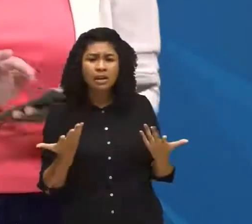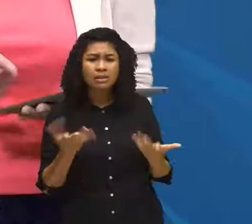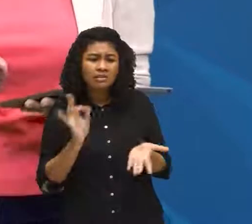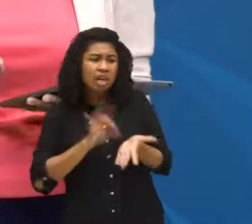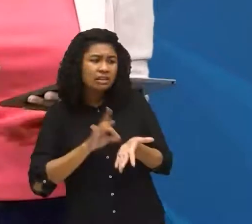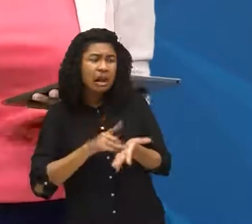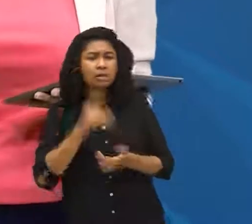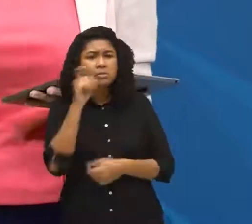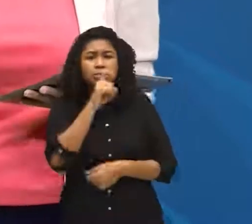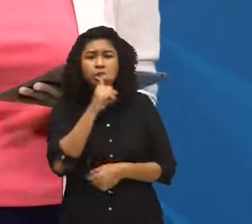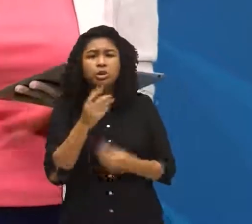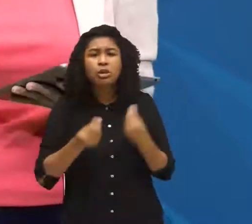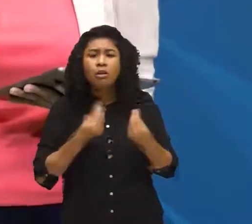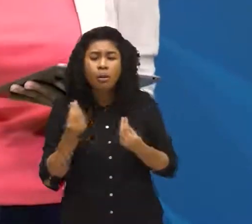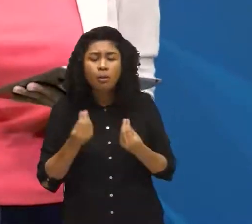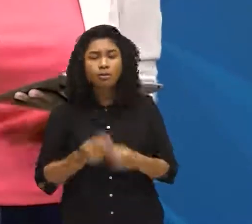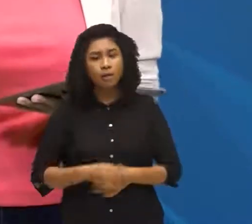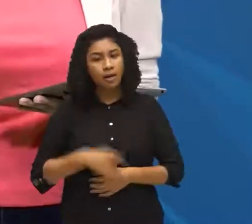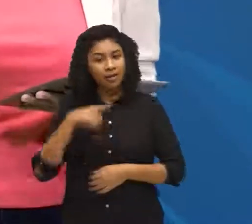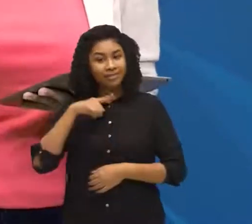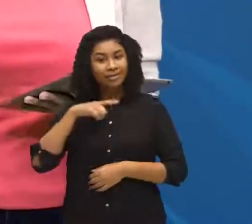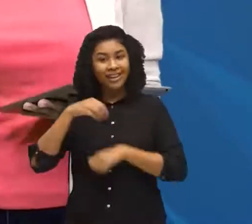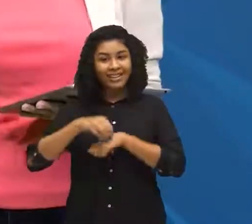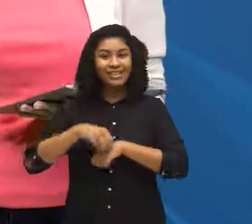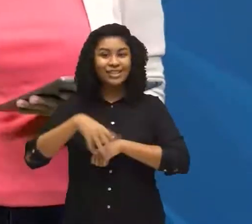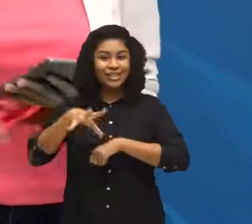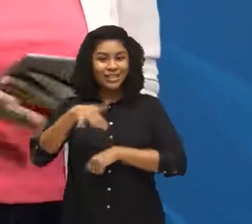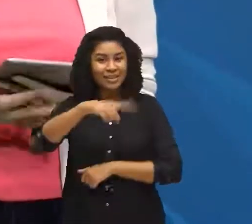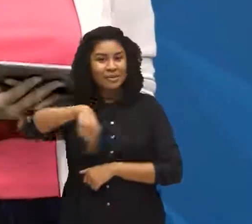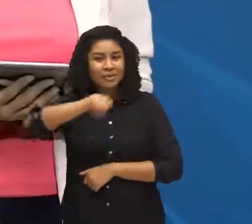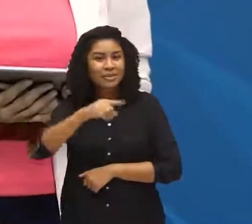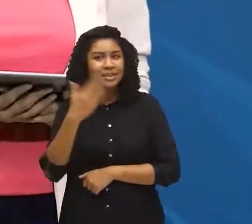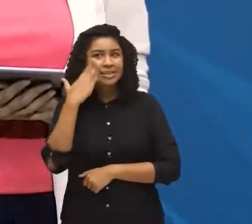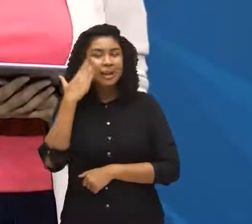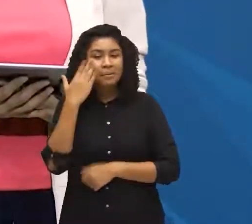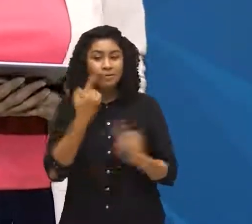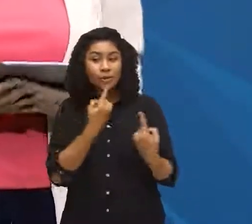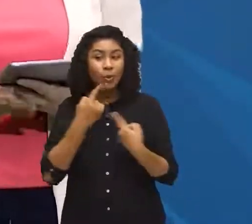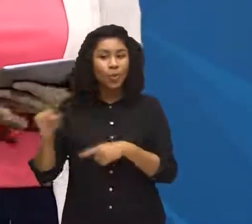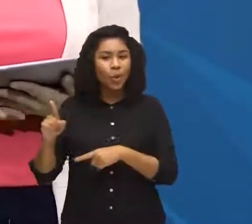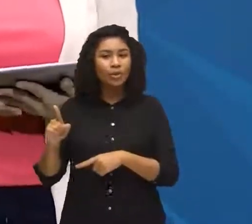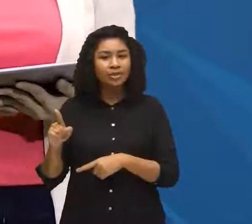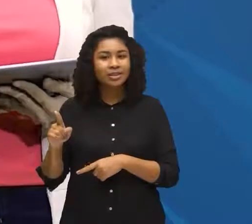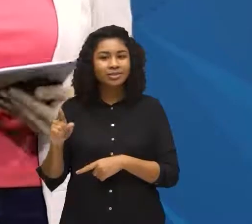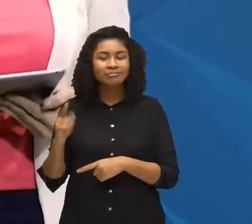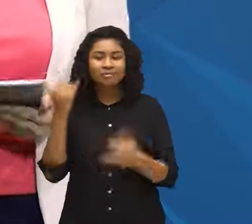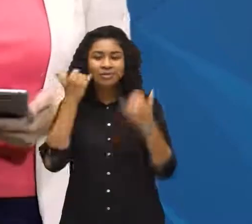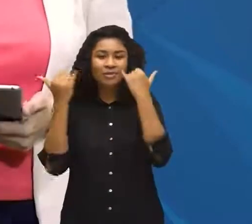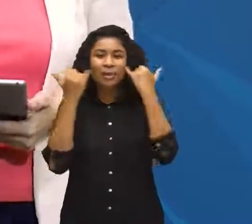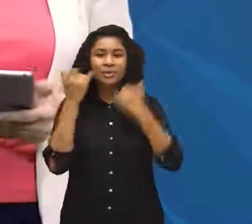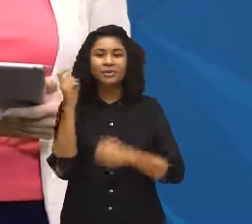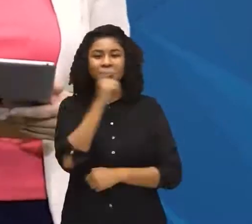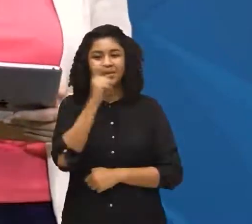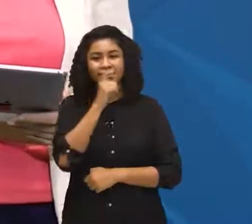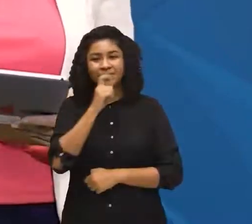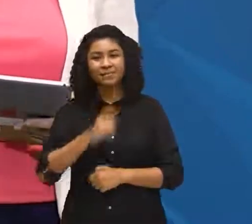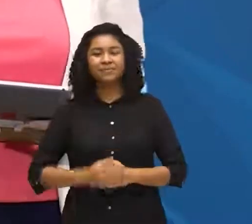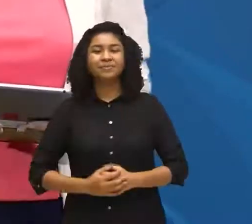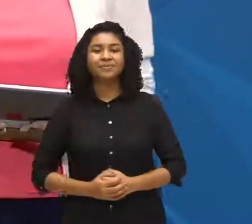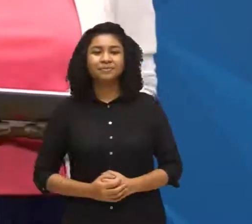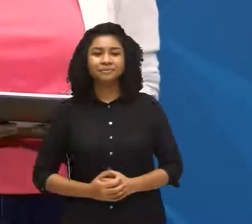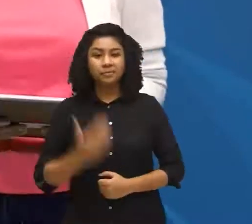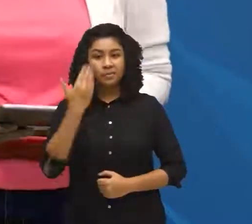dicas de como a gente pode identificar e também combater as fake news. Vamos dar uma olhadinha aí na nossa tela, olha só,